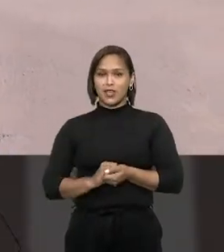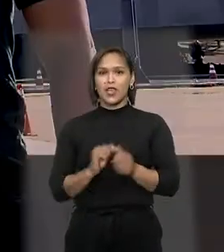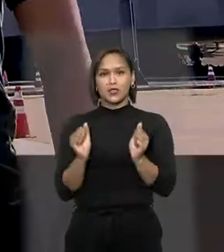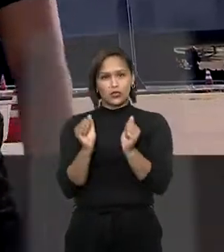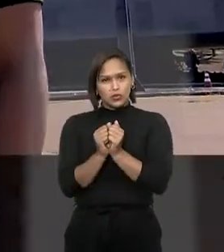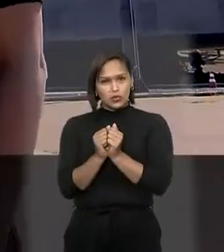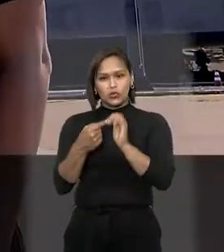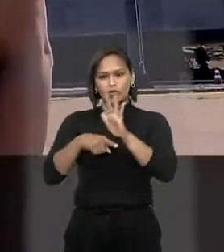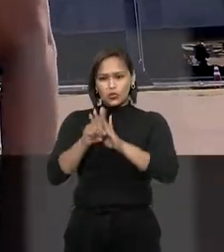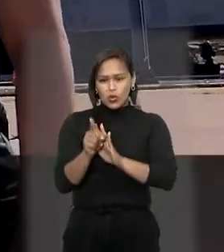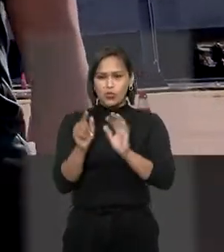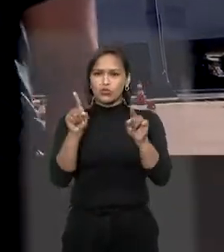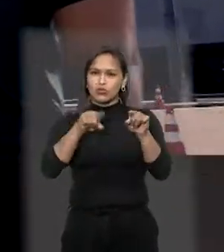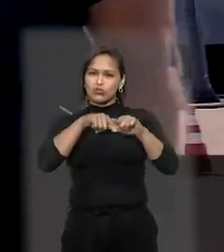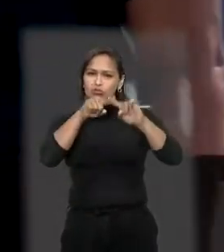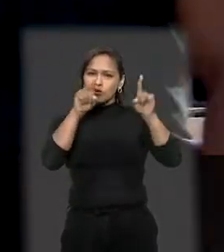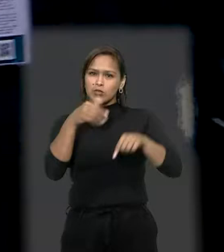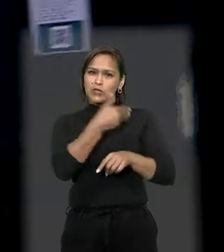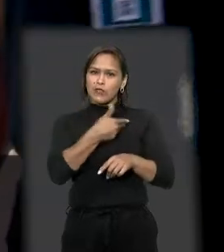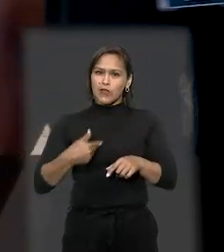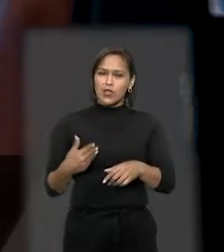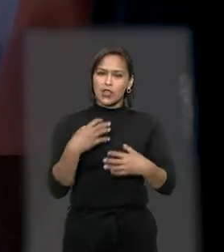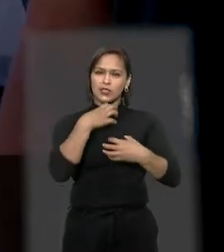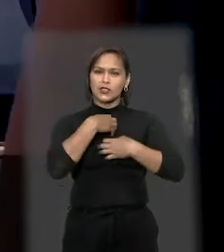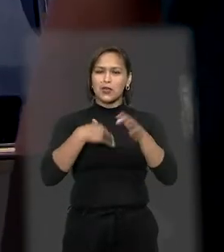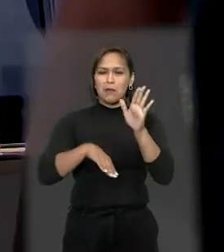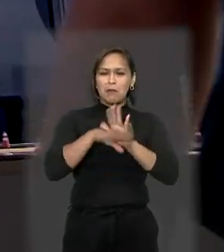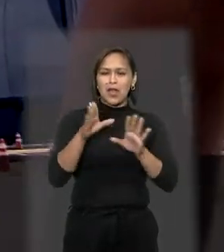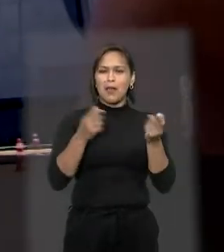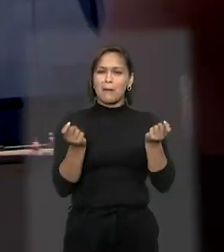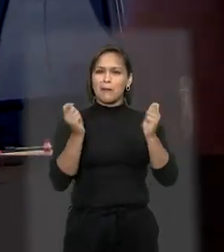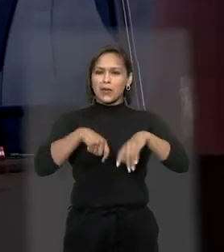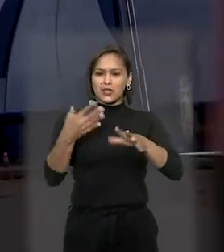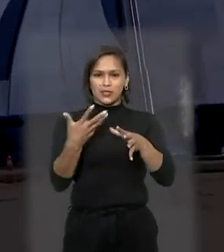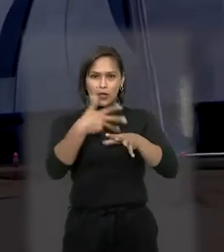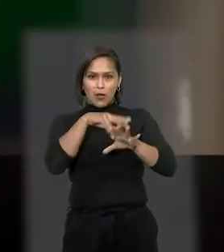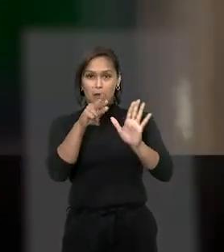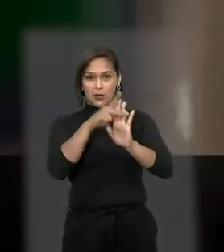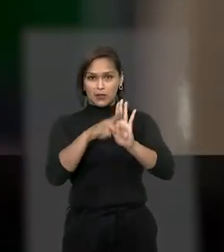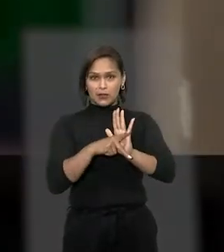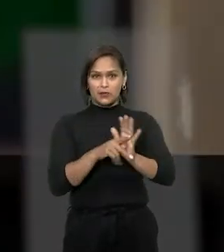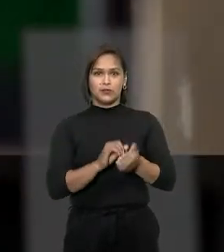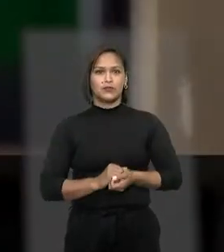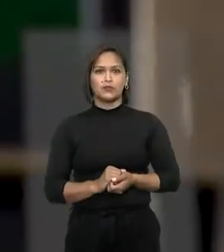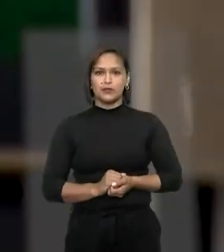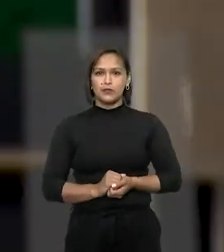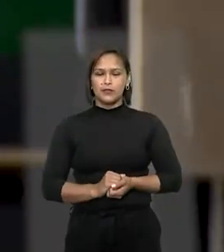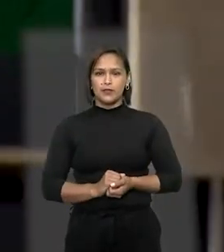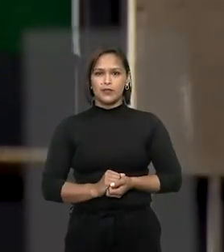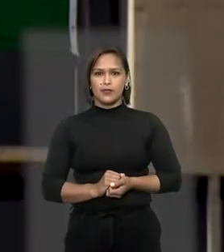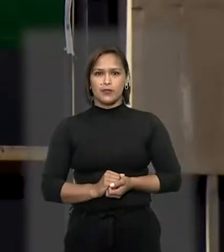entendidos, interagirem com os servidores e se sentirem, assim, cada vez mais pertencentes a esse projeto.